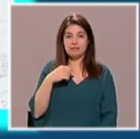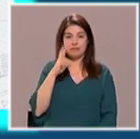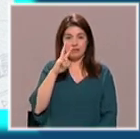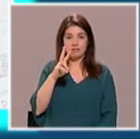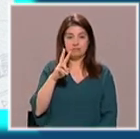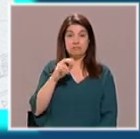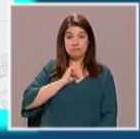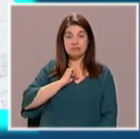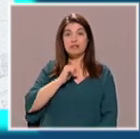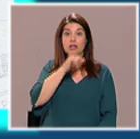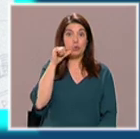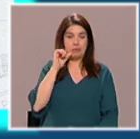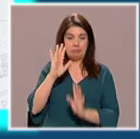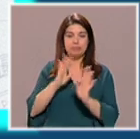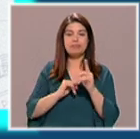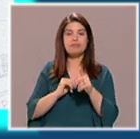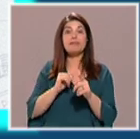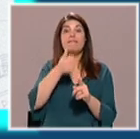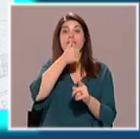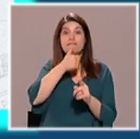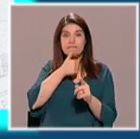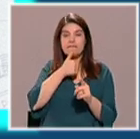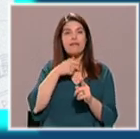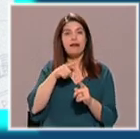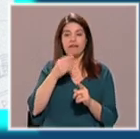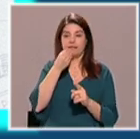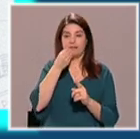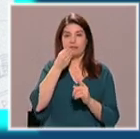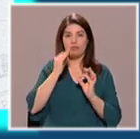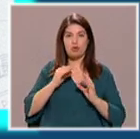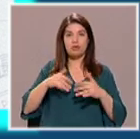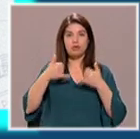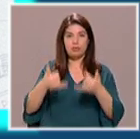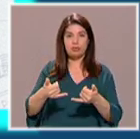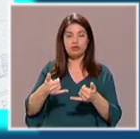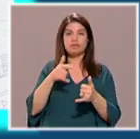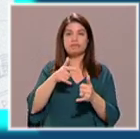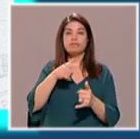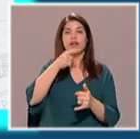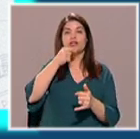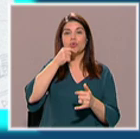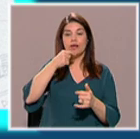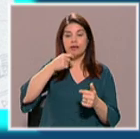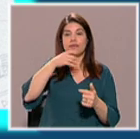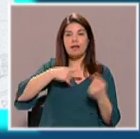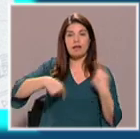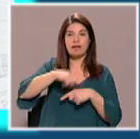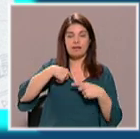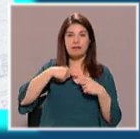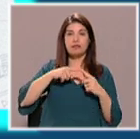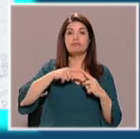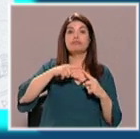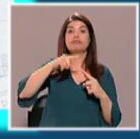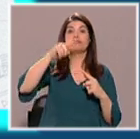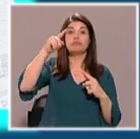azul. A vermelho, nós verificamos que após a ingestão, obrigatoriamente o nível de glicose no sangue aumenta, até